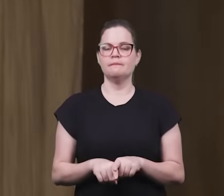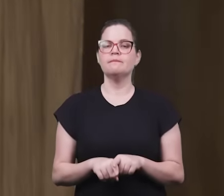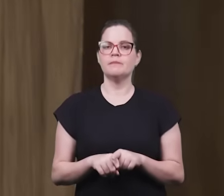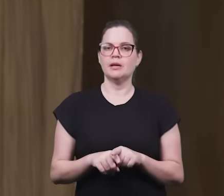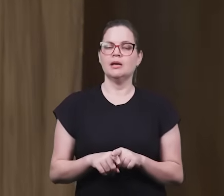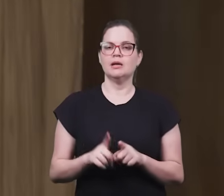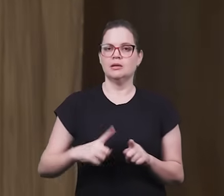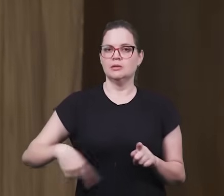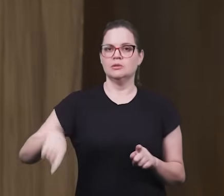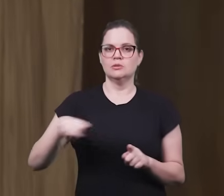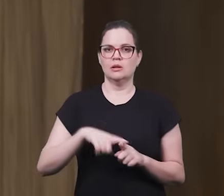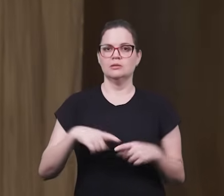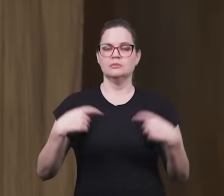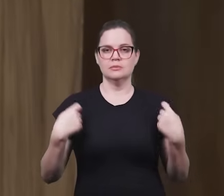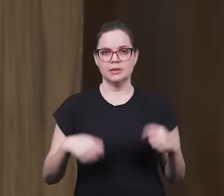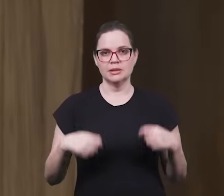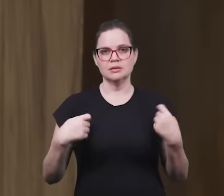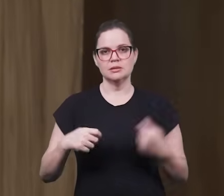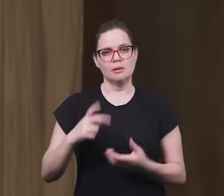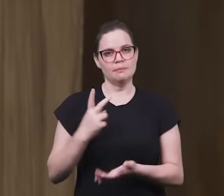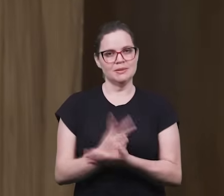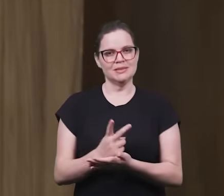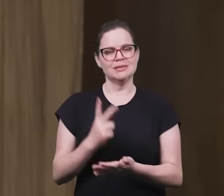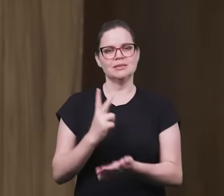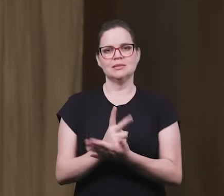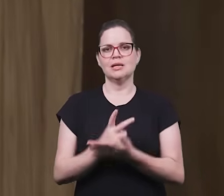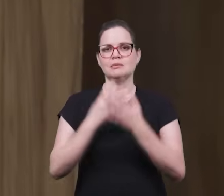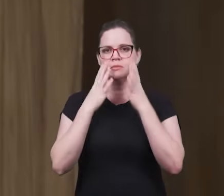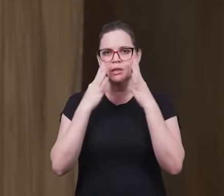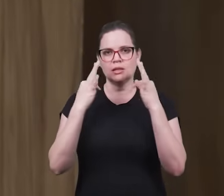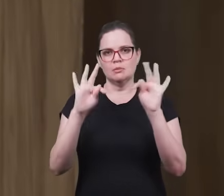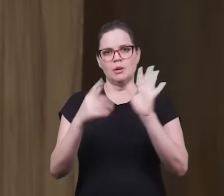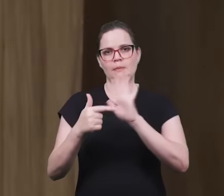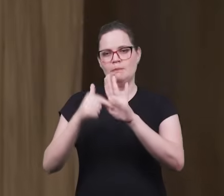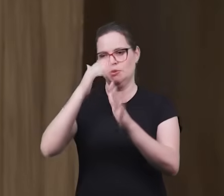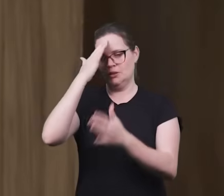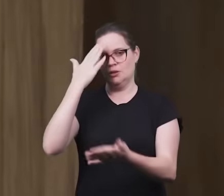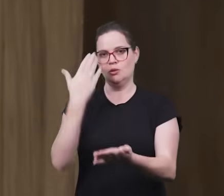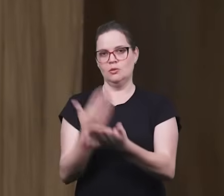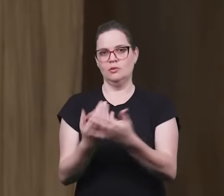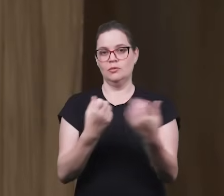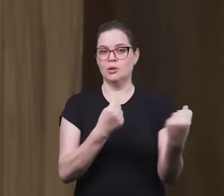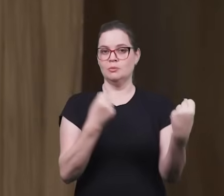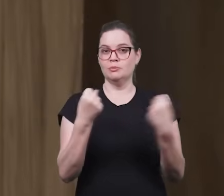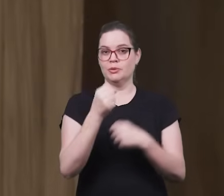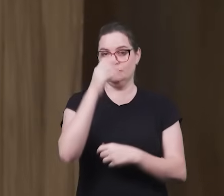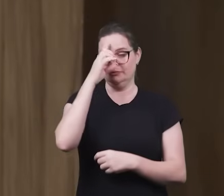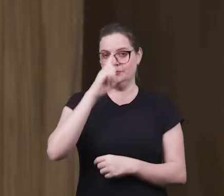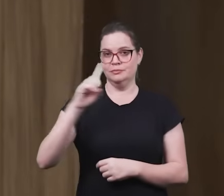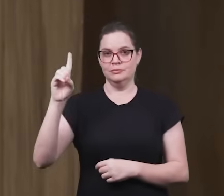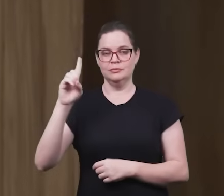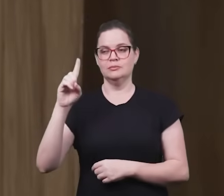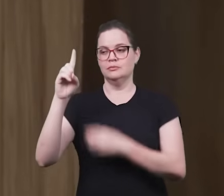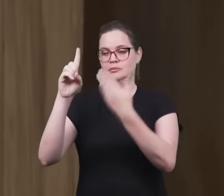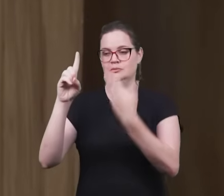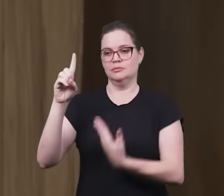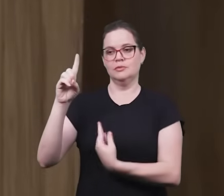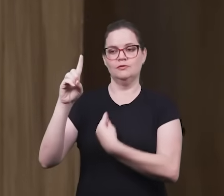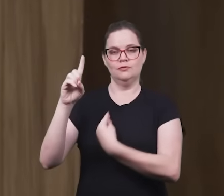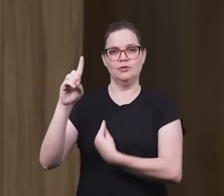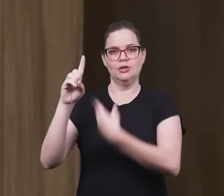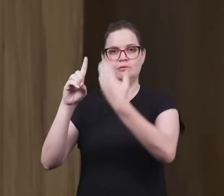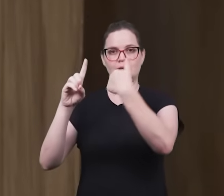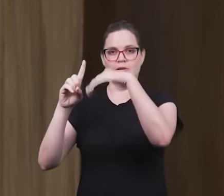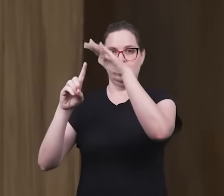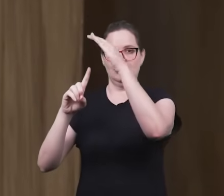nosso testemunho de fé e confiança irrestrita no poder de Deus, que é vivo